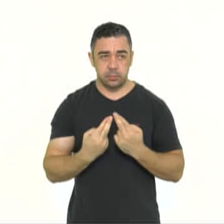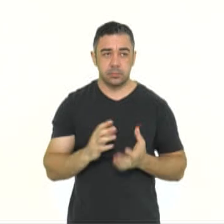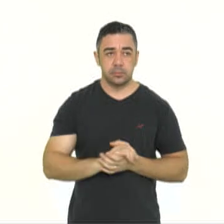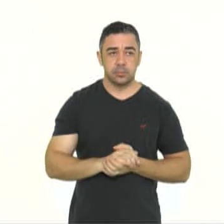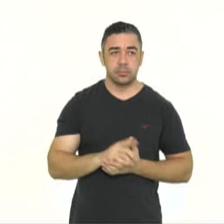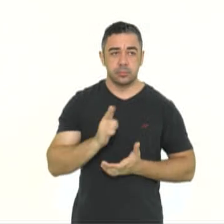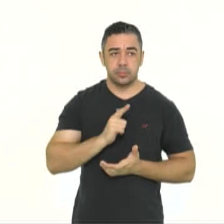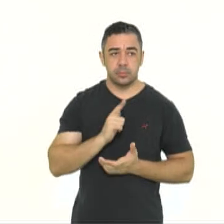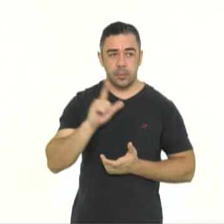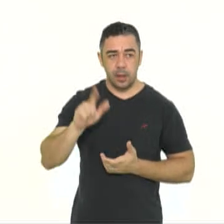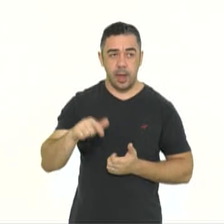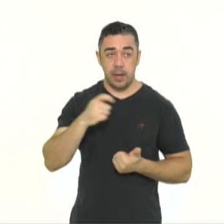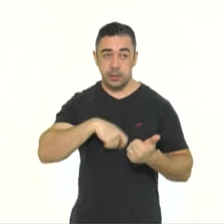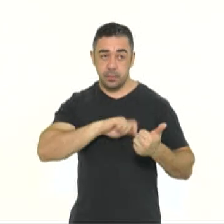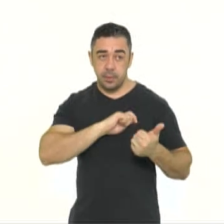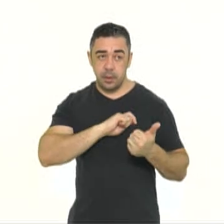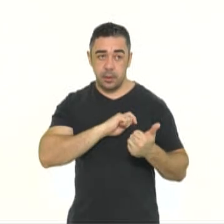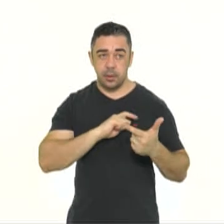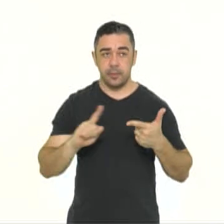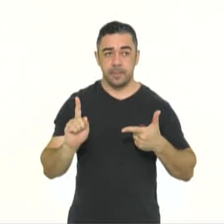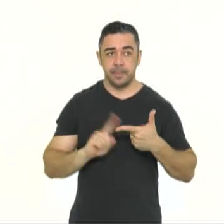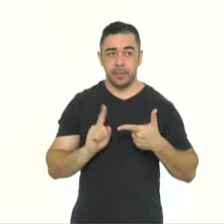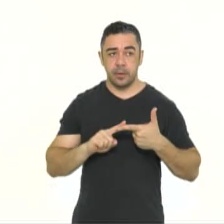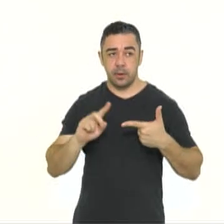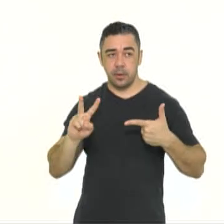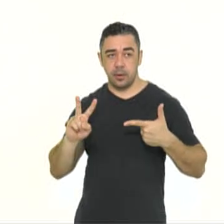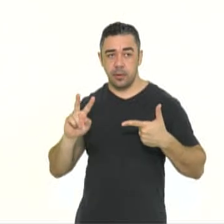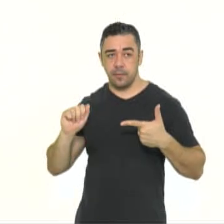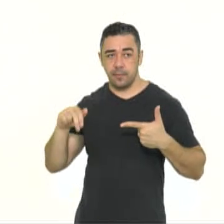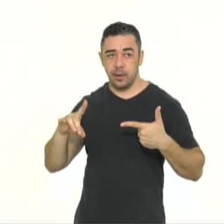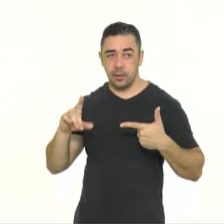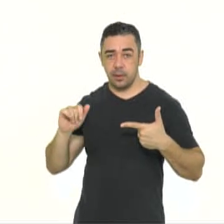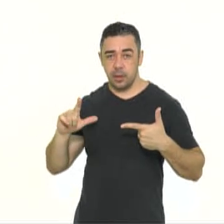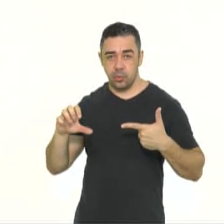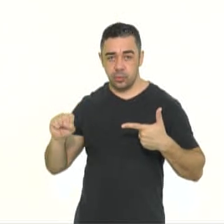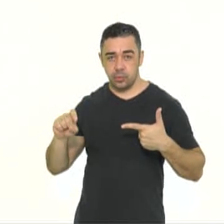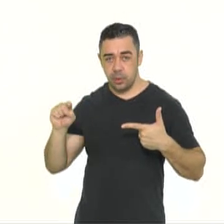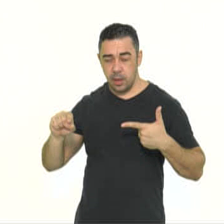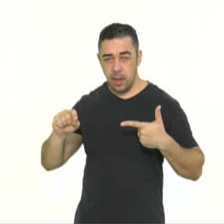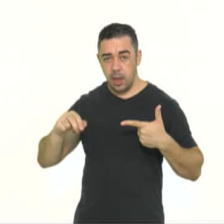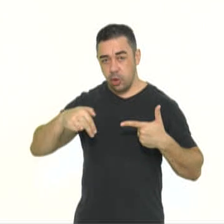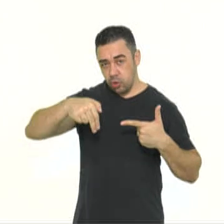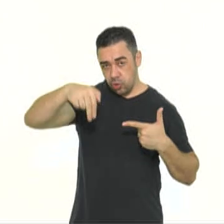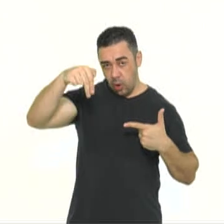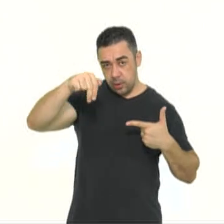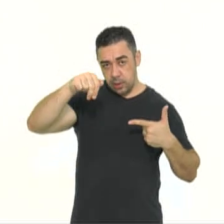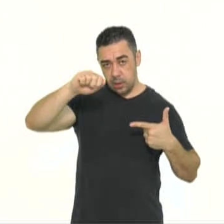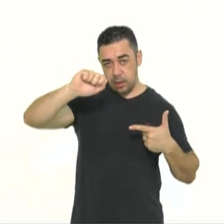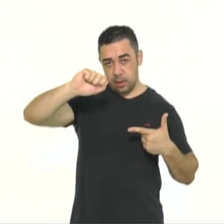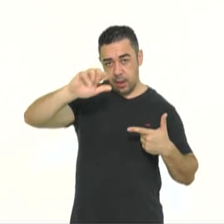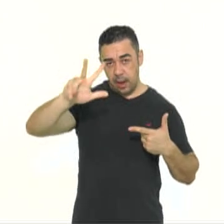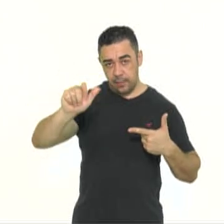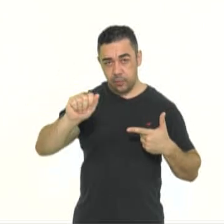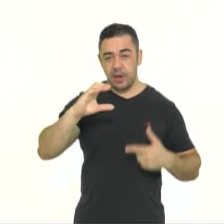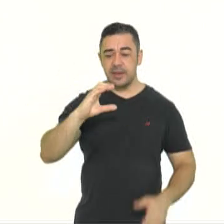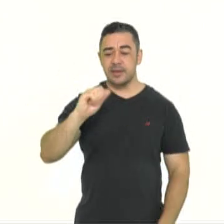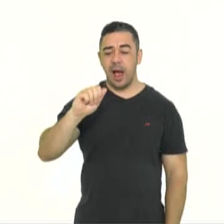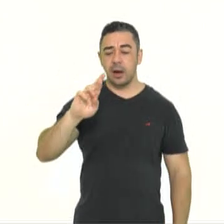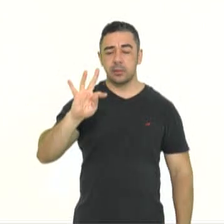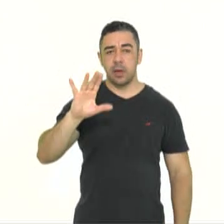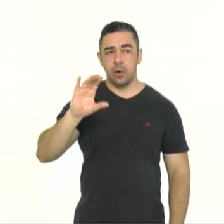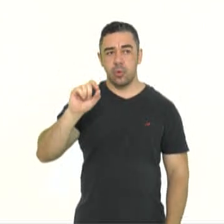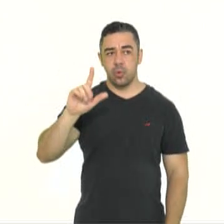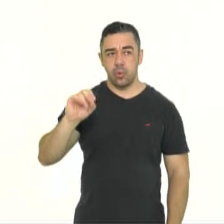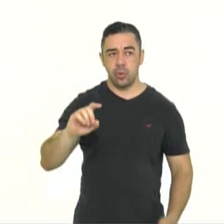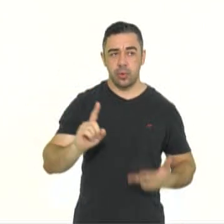que dominaram a Espanha, olha os vândalos, que no caso dominaram o norte da África, aquela região de Cartago, os ostrogodos,